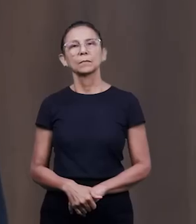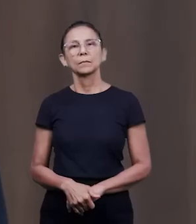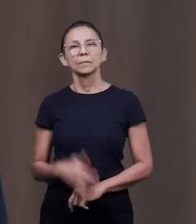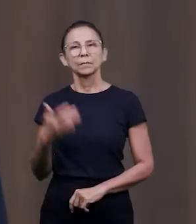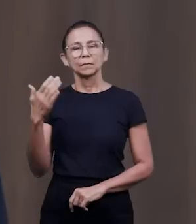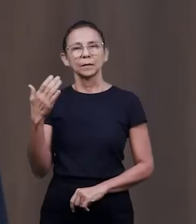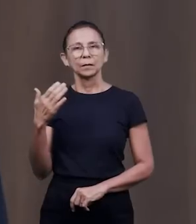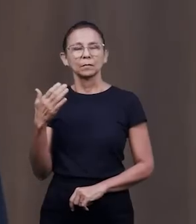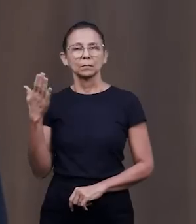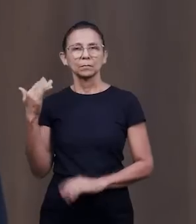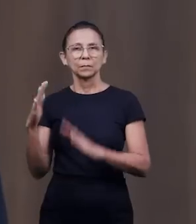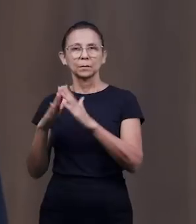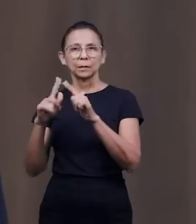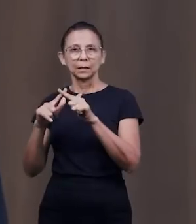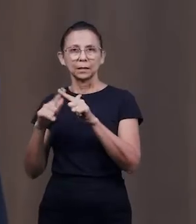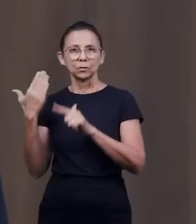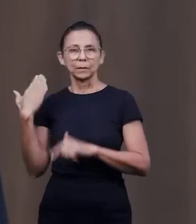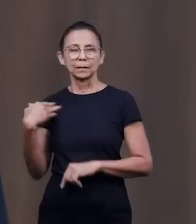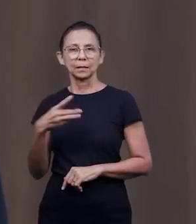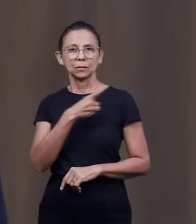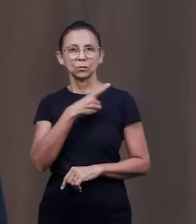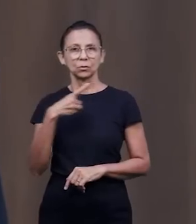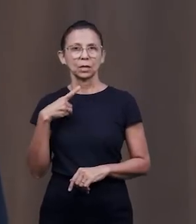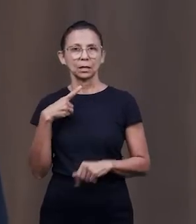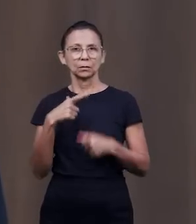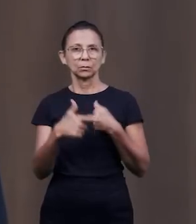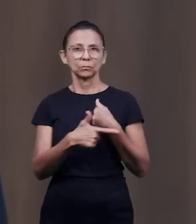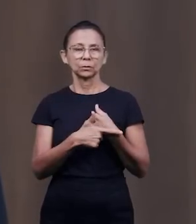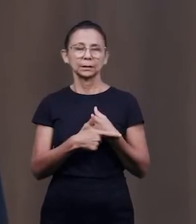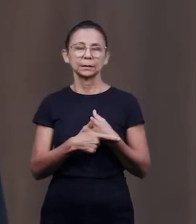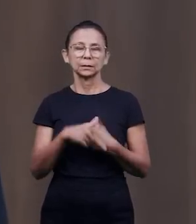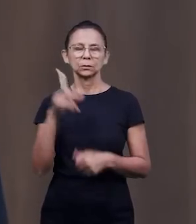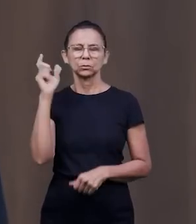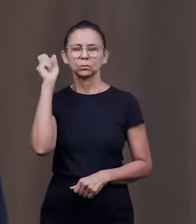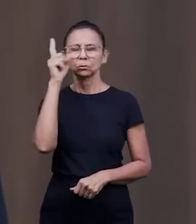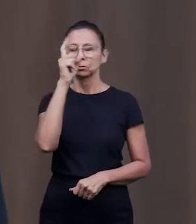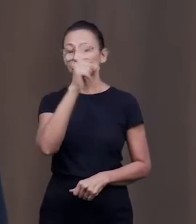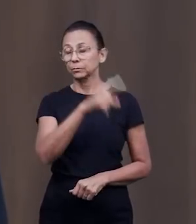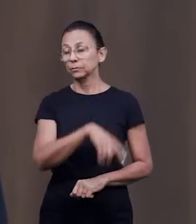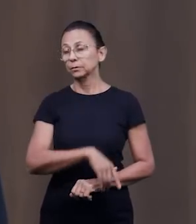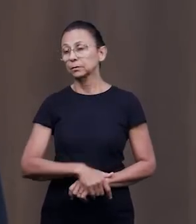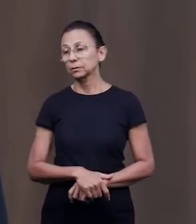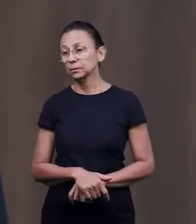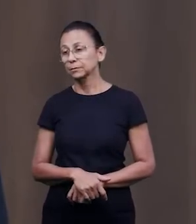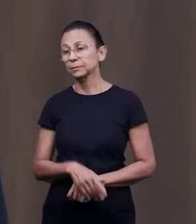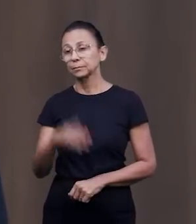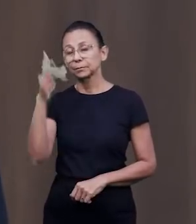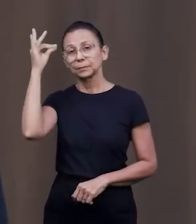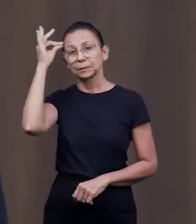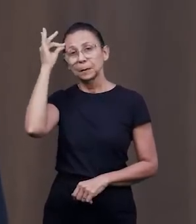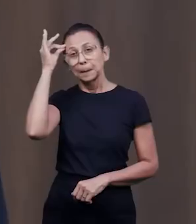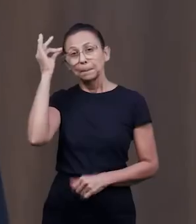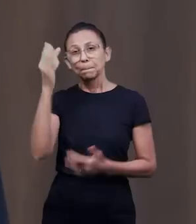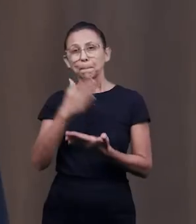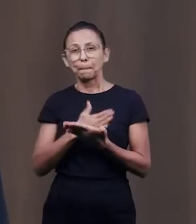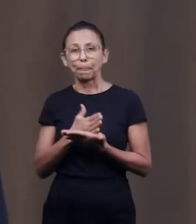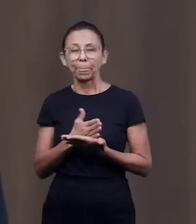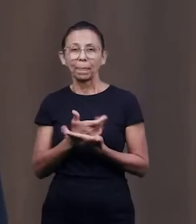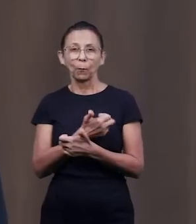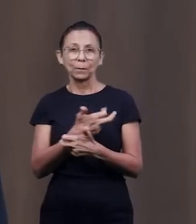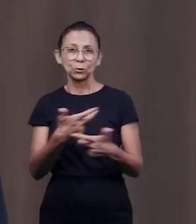dons e ele está completamente refratário a isso. Insensível ao uso